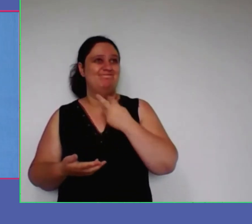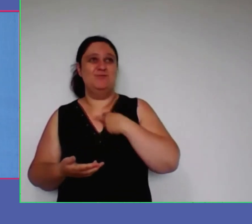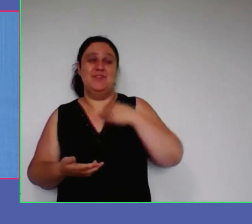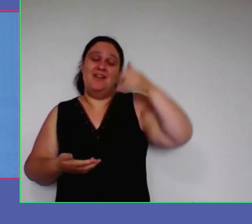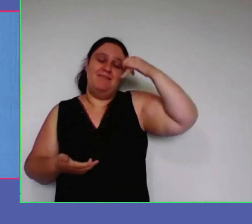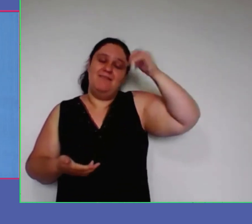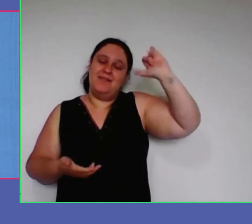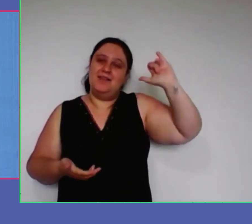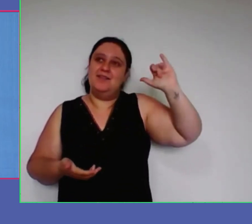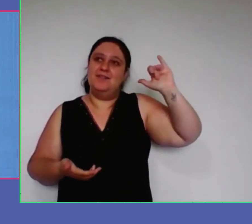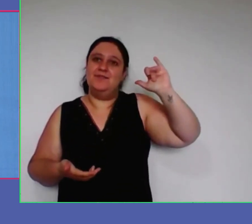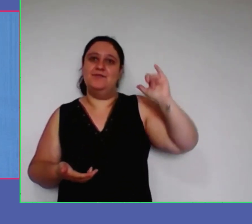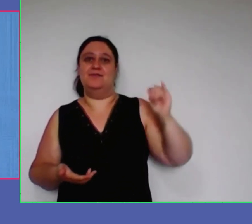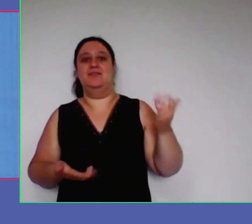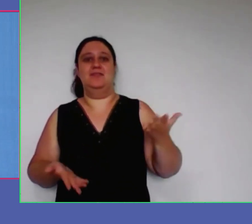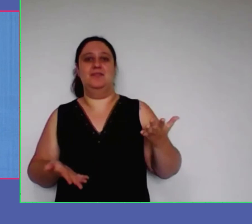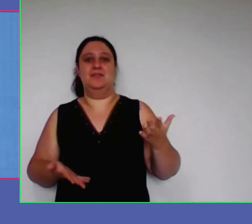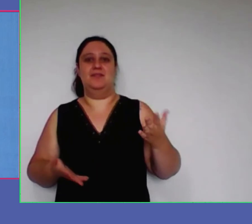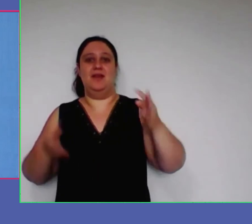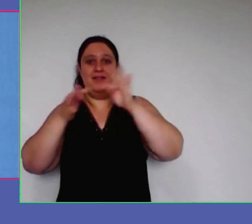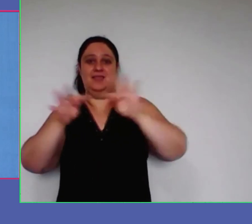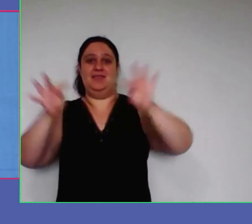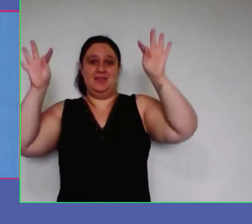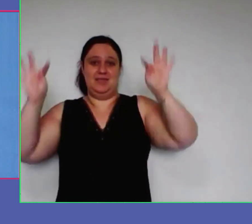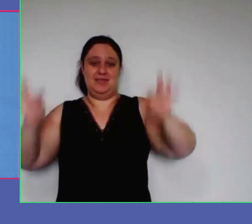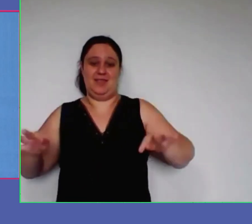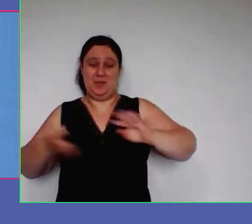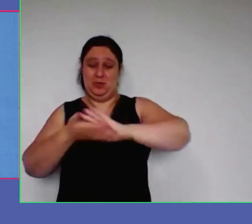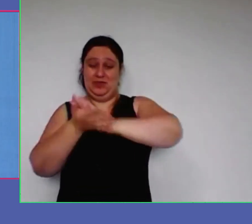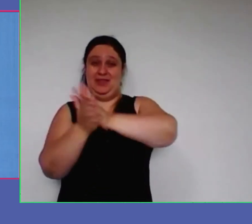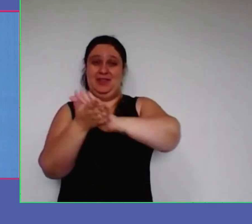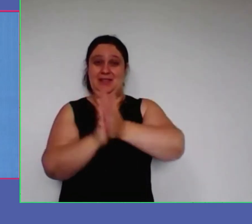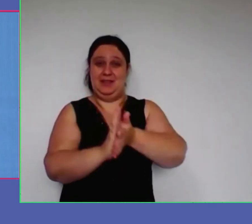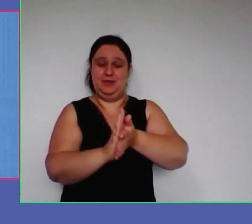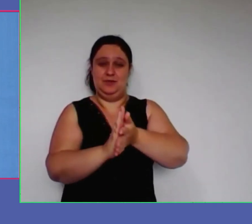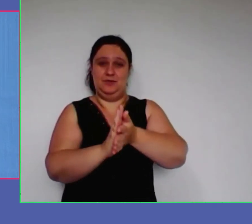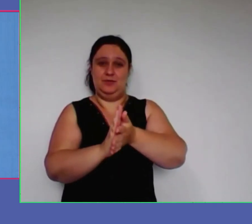da destruição do templo e de Jerusalém no ano 70.